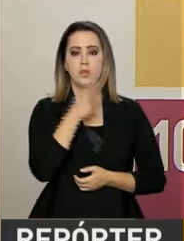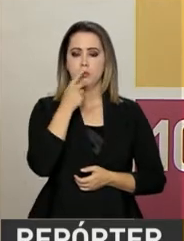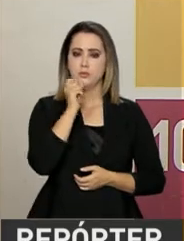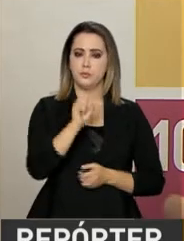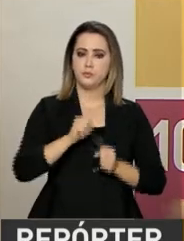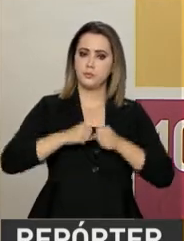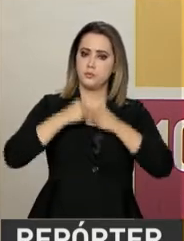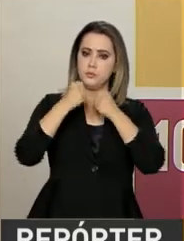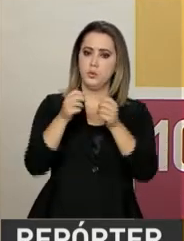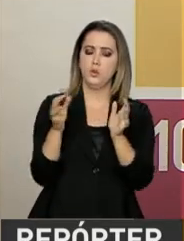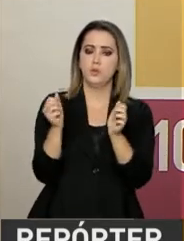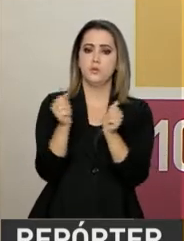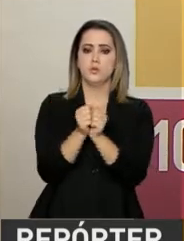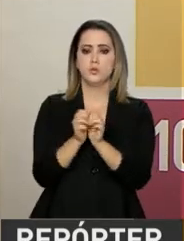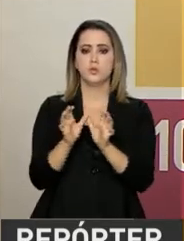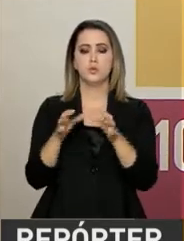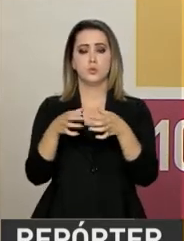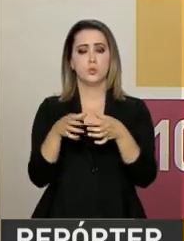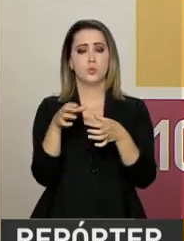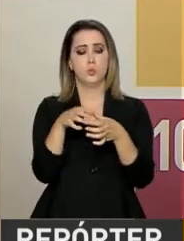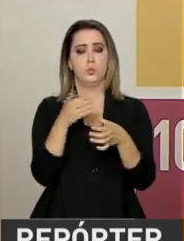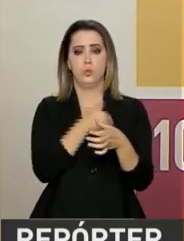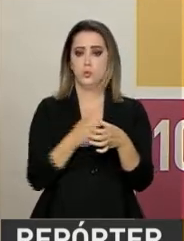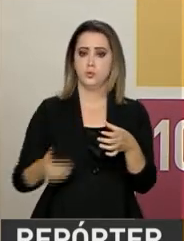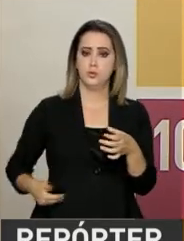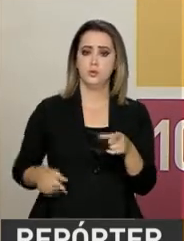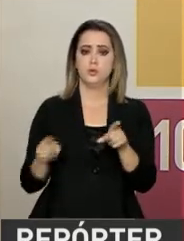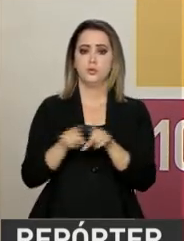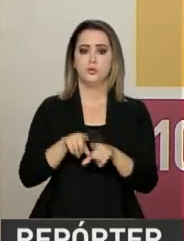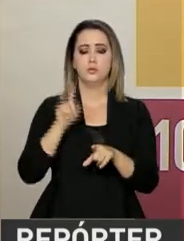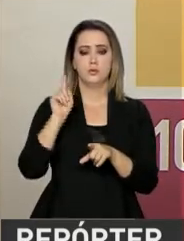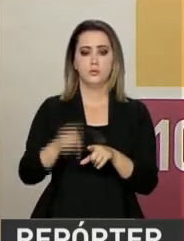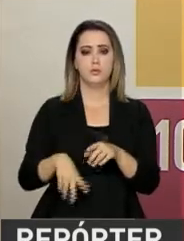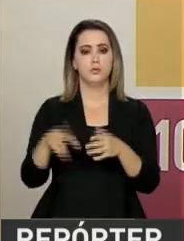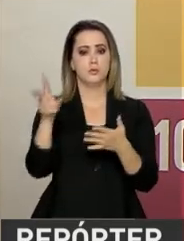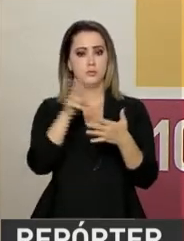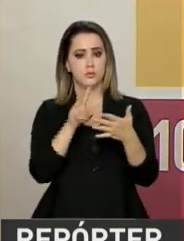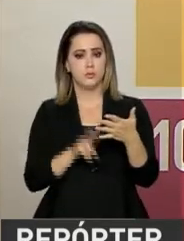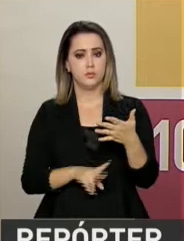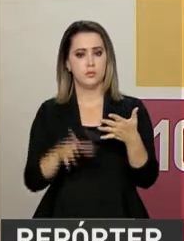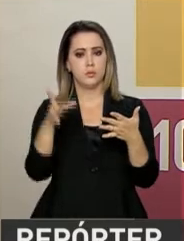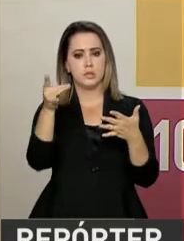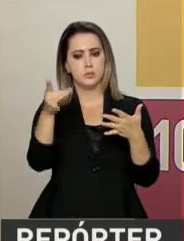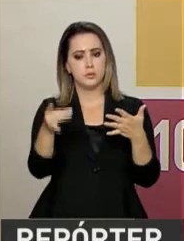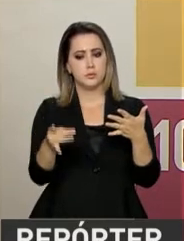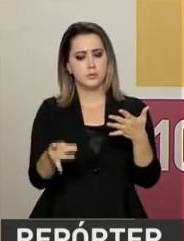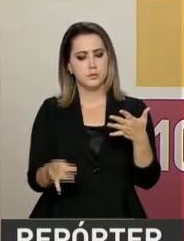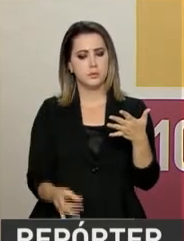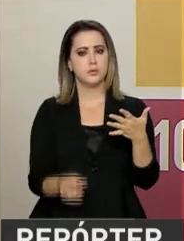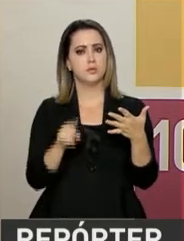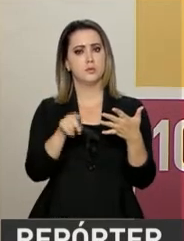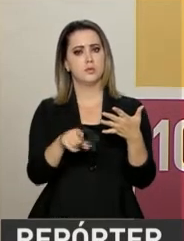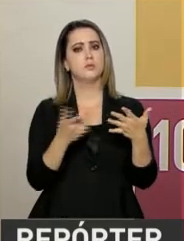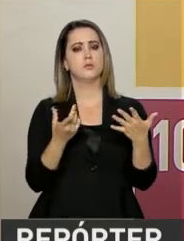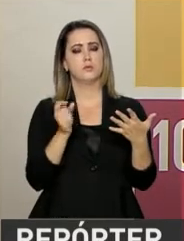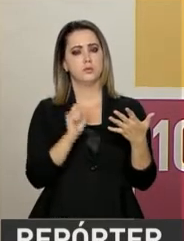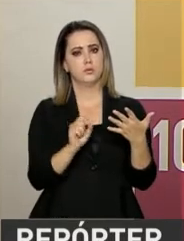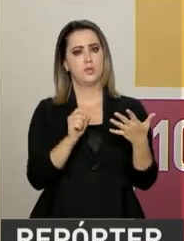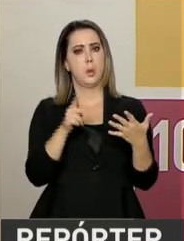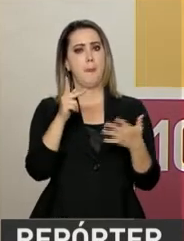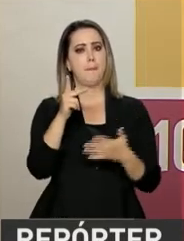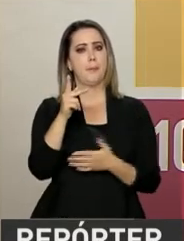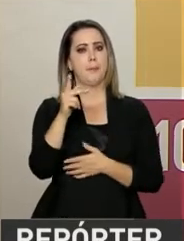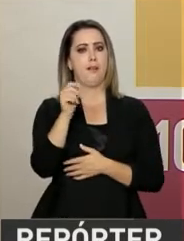com apoio de agentes da secretaria de governo que é uma leitura china ampla eu diria detalhada o